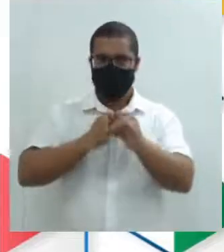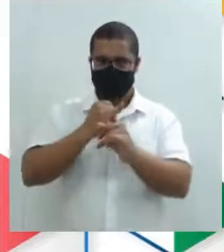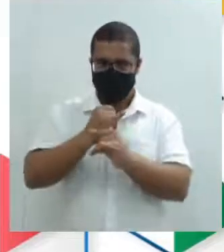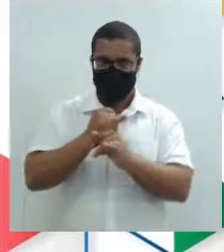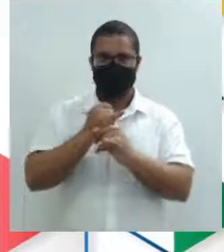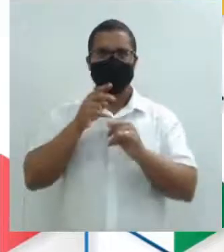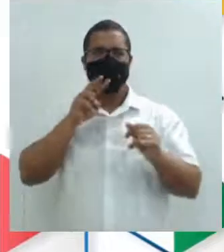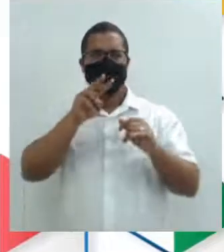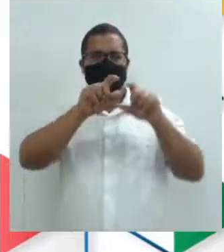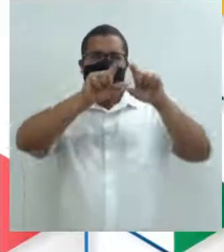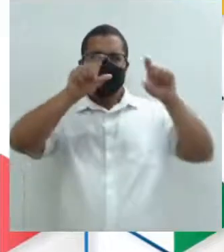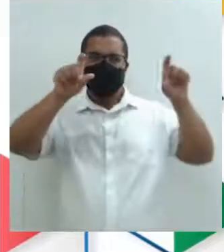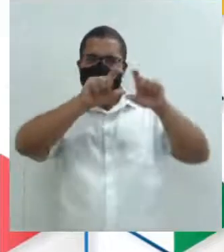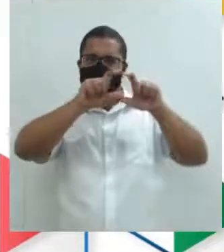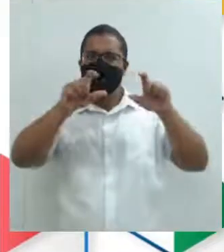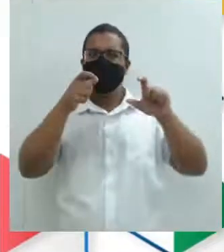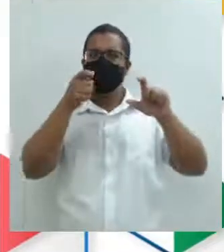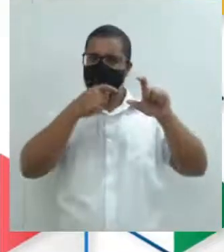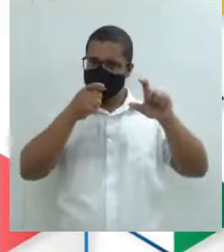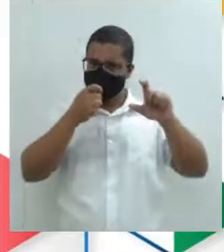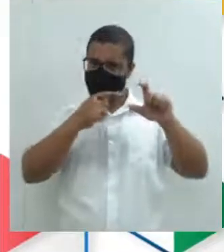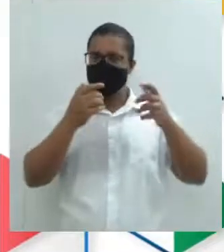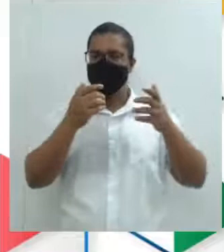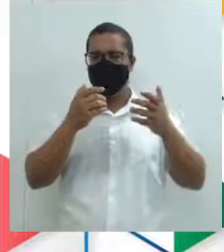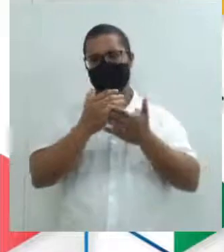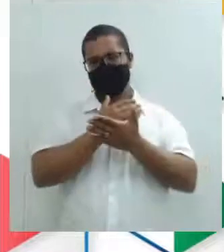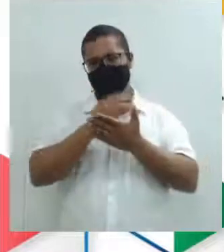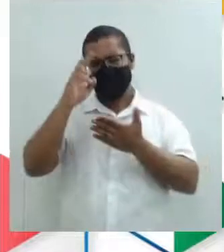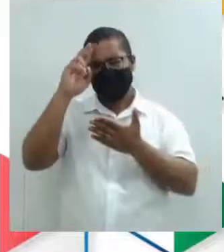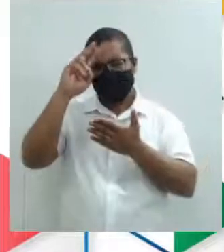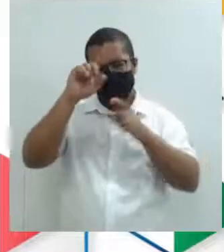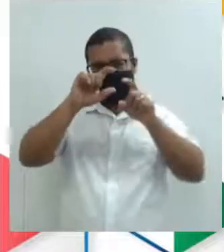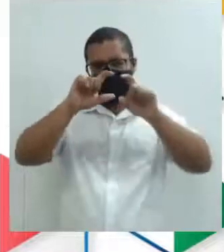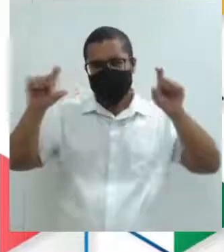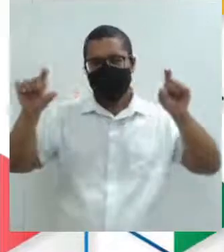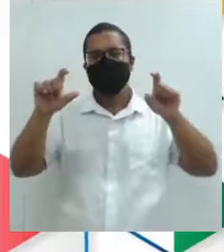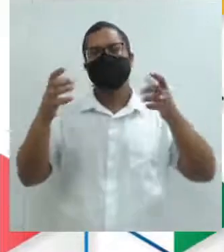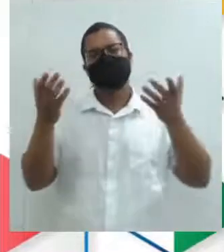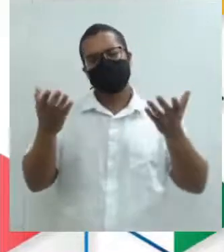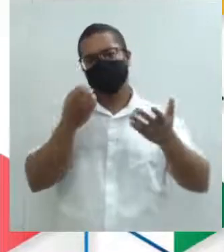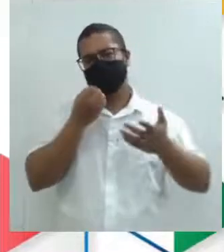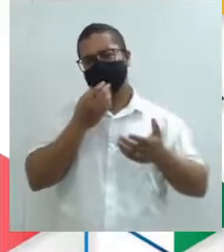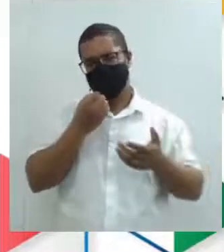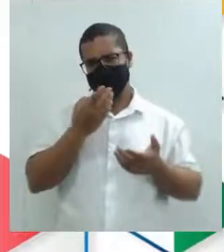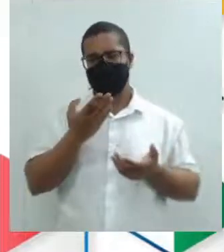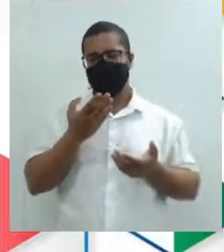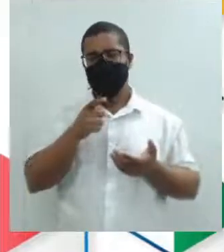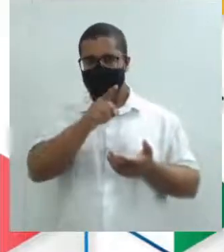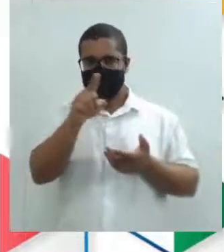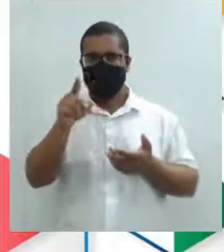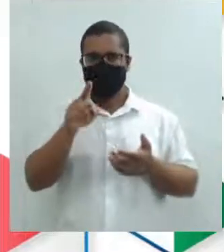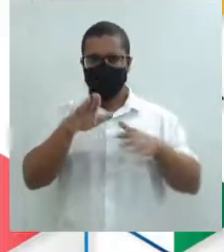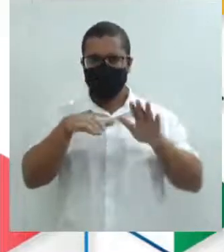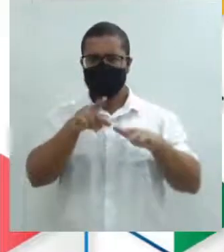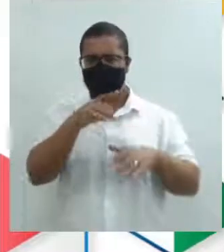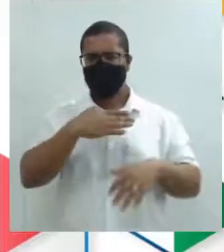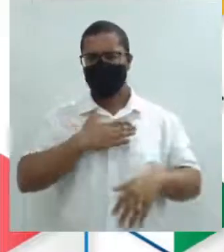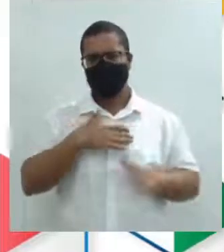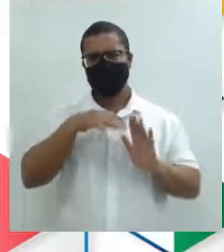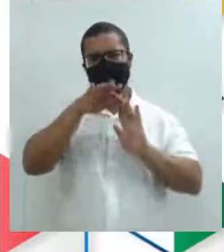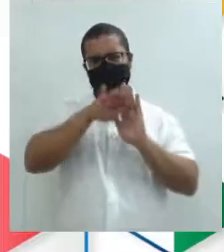ver algumas tirinhas, algumas charges, então provavelmente você deve gostar um pouco desse tipo de